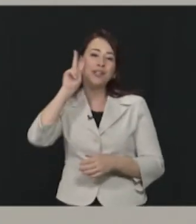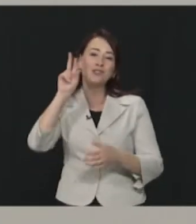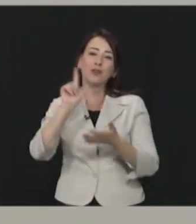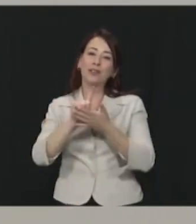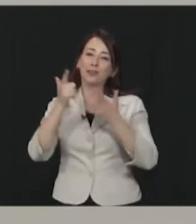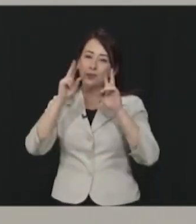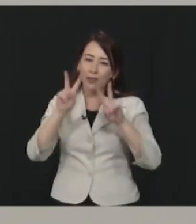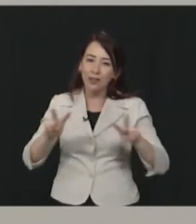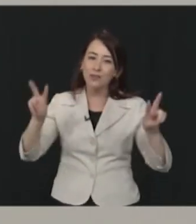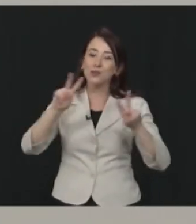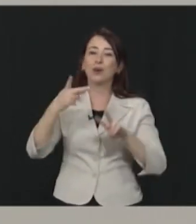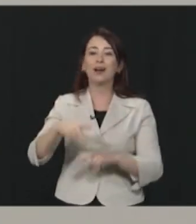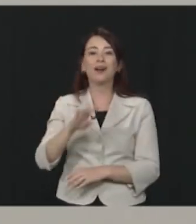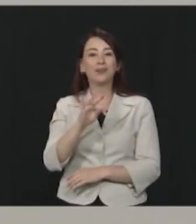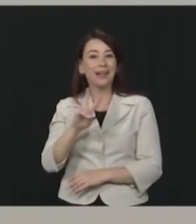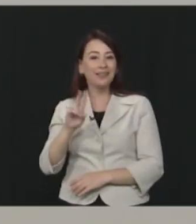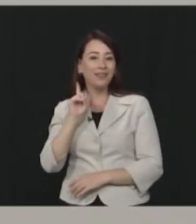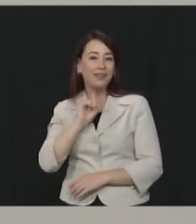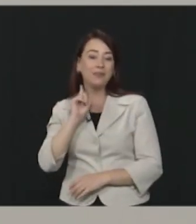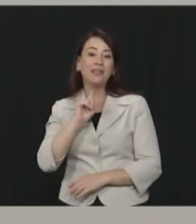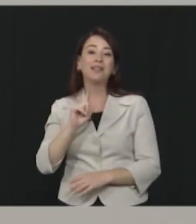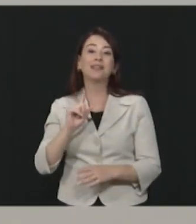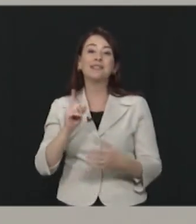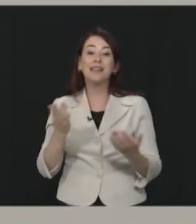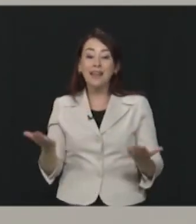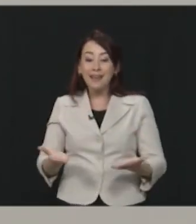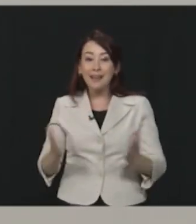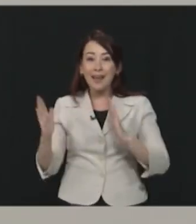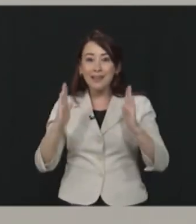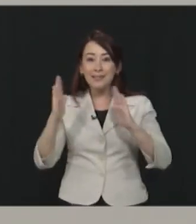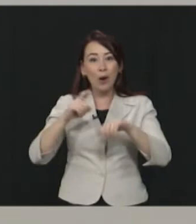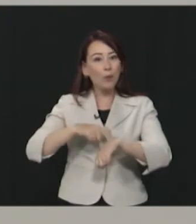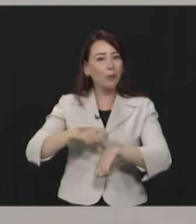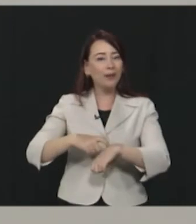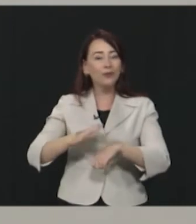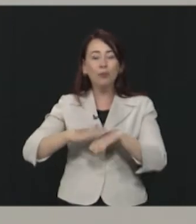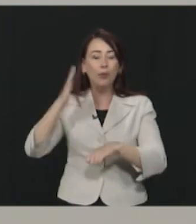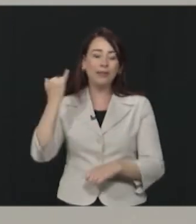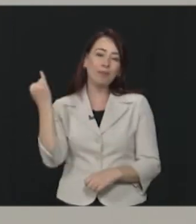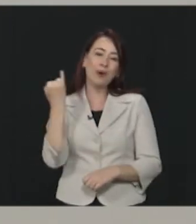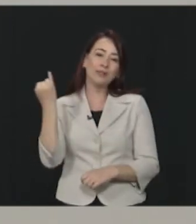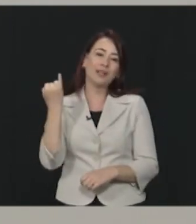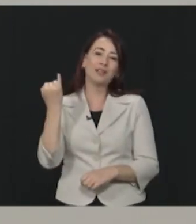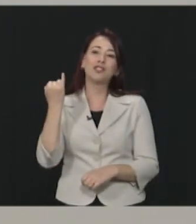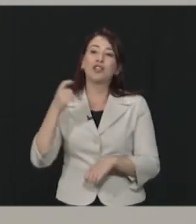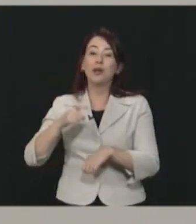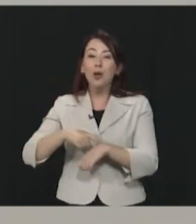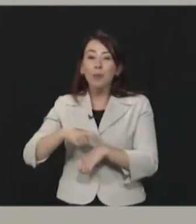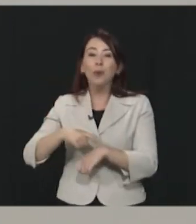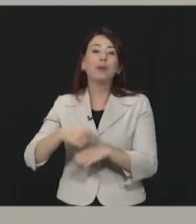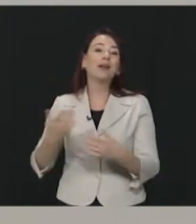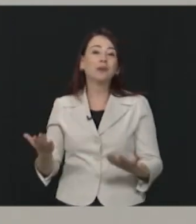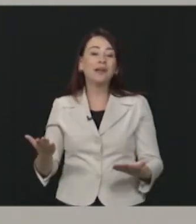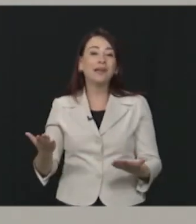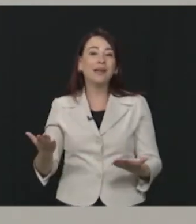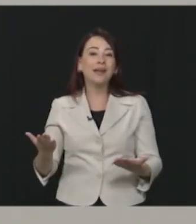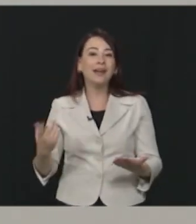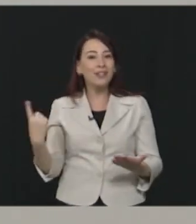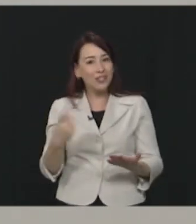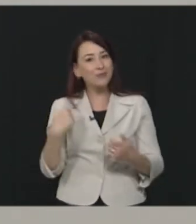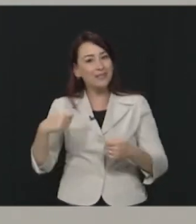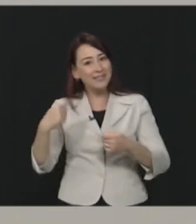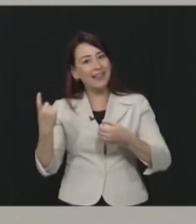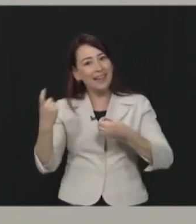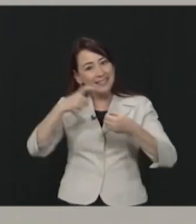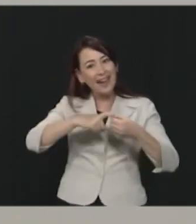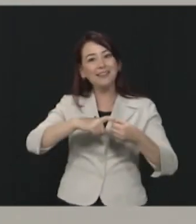participado da história do Jornal Visual, da TV Minas. E esse é um momento muito importante, momento em que a